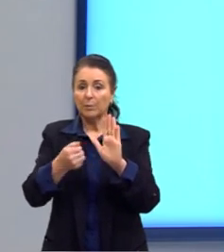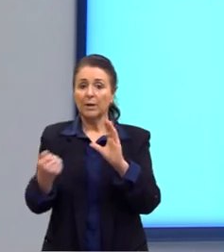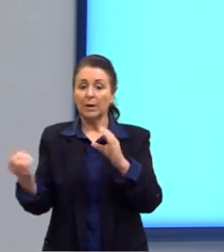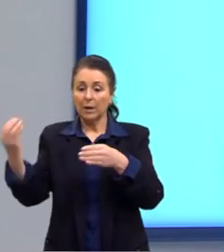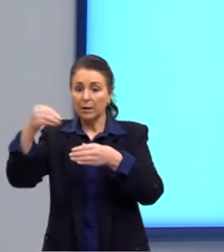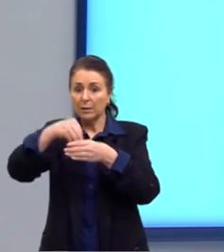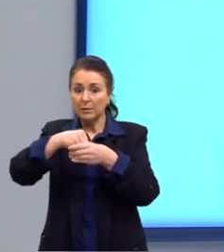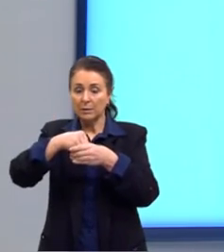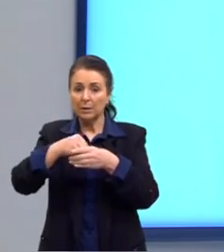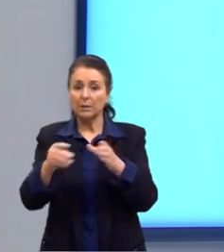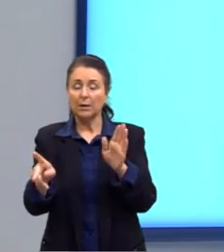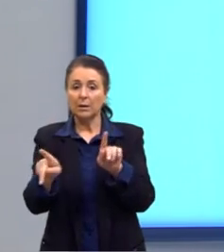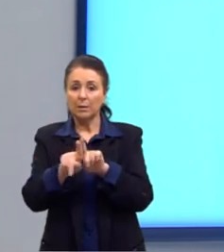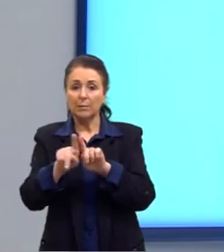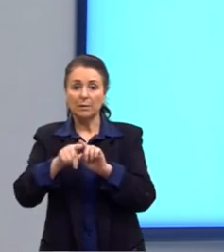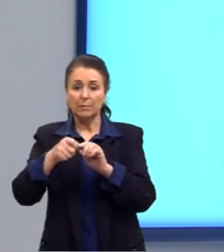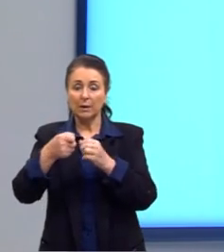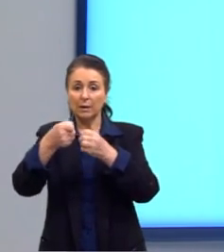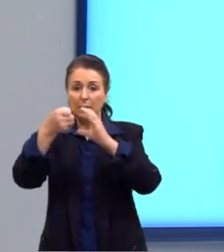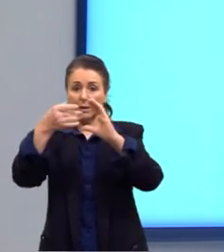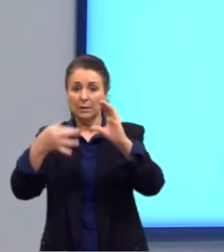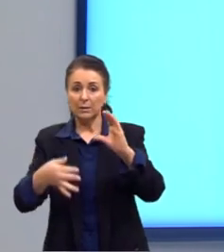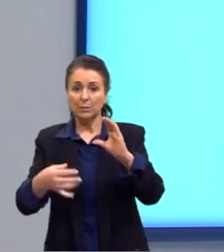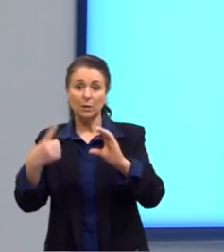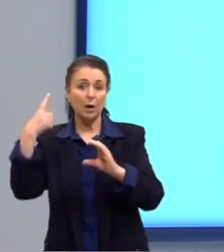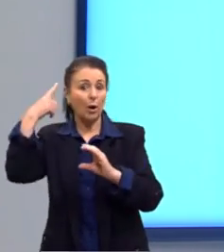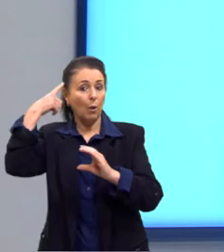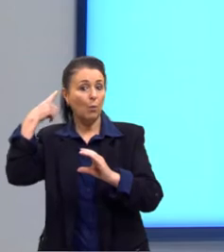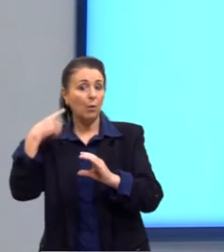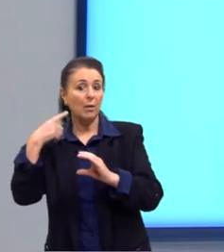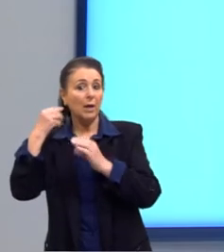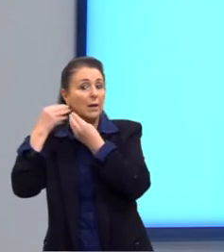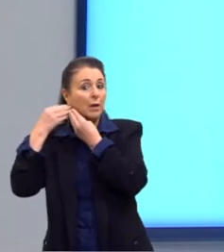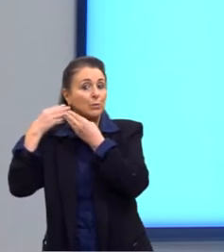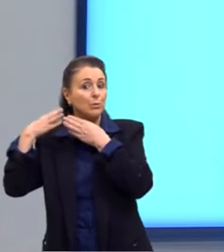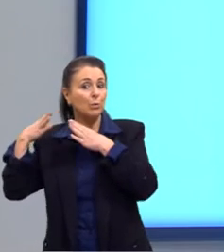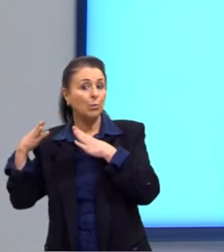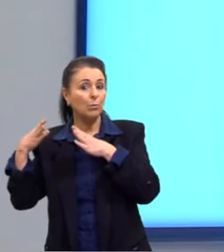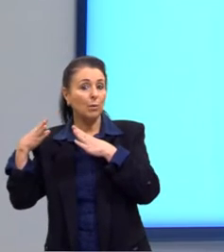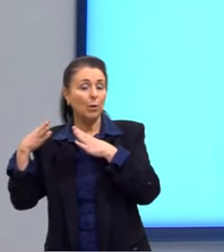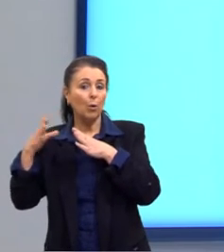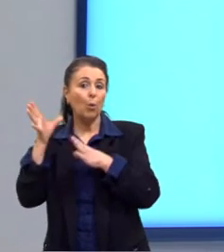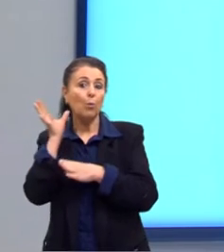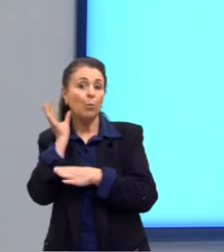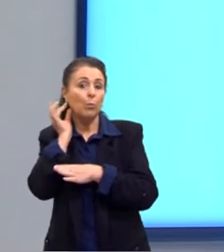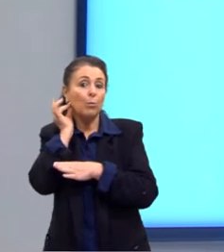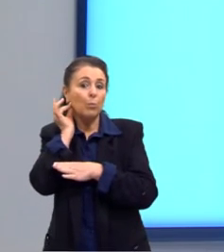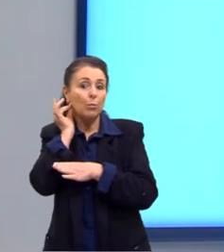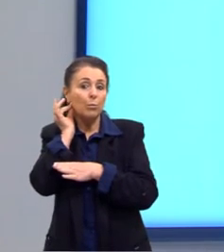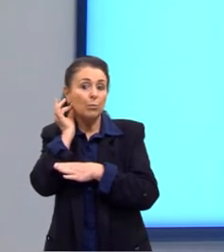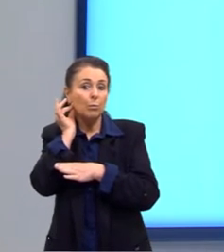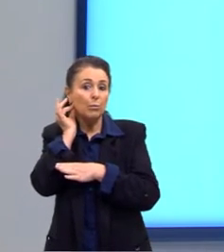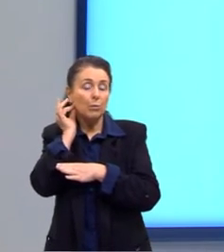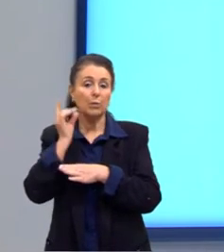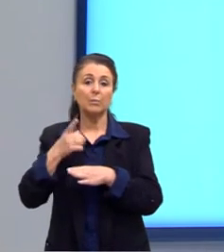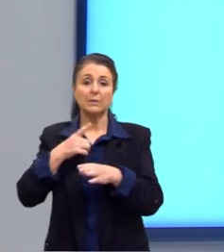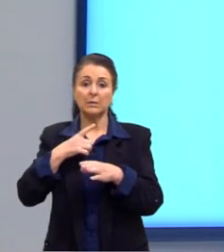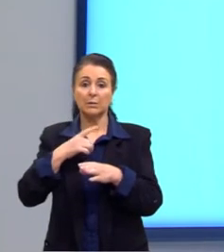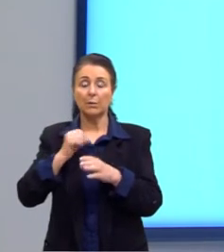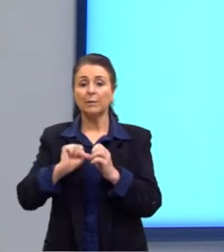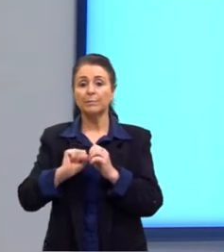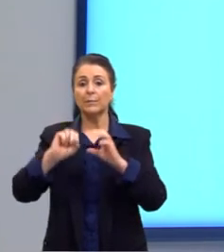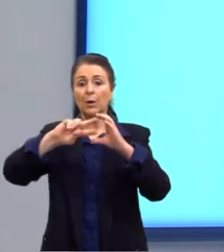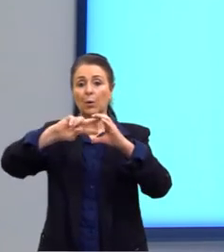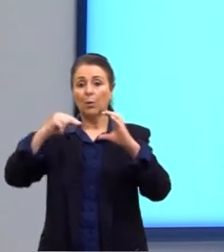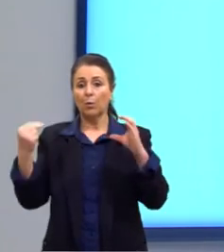característica no caso o lobo da orelha solto e já para apresentar o lobo da orelha preso necessariamente tem que ser homozigoto